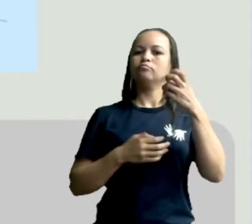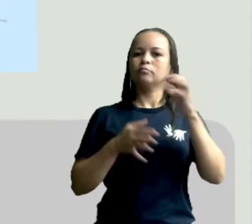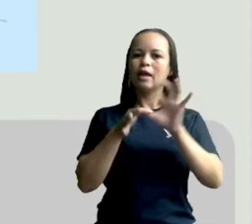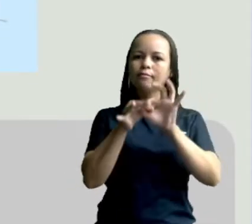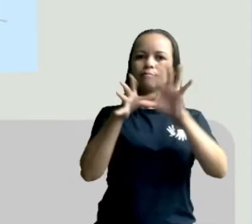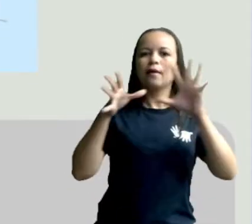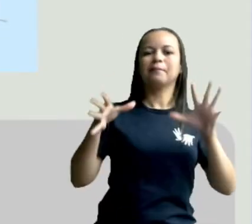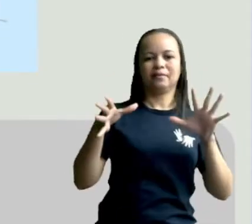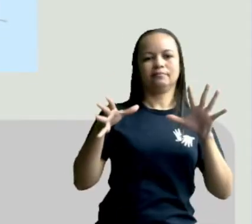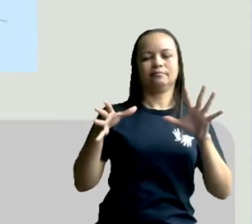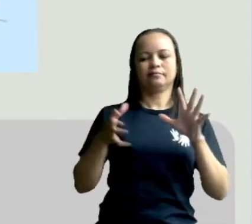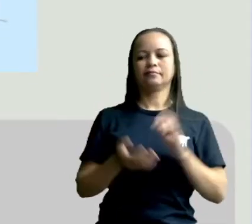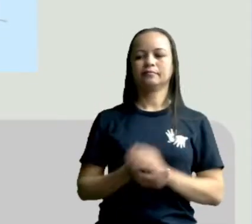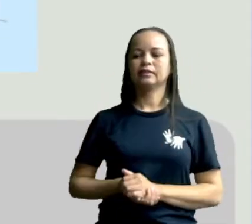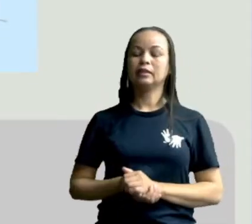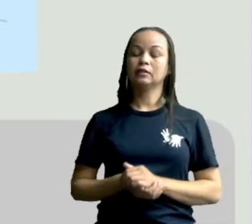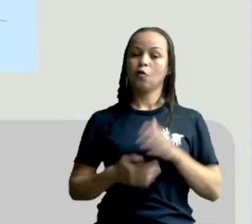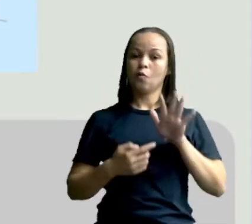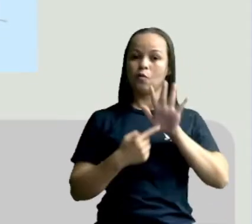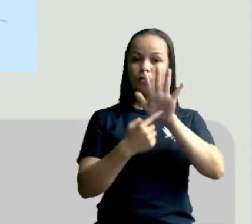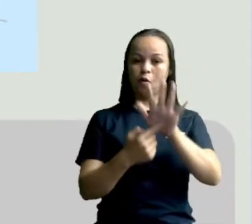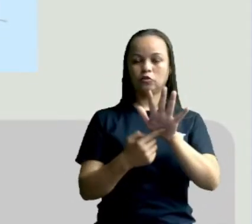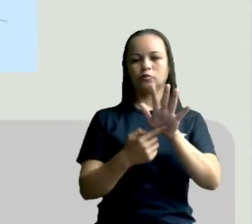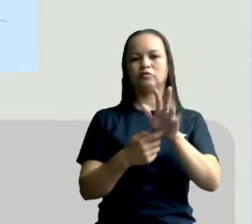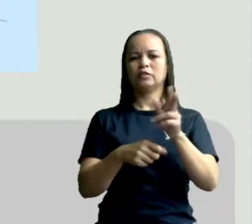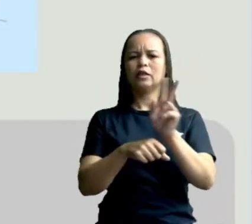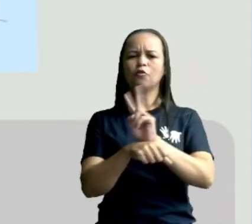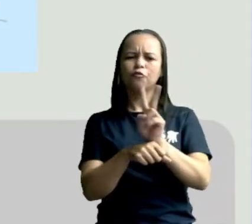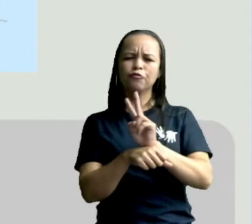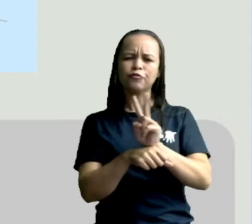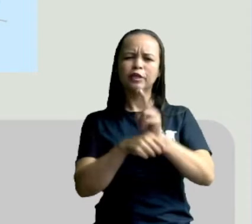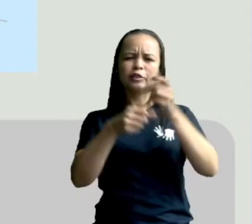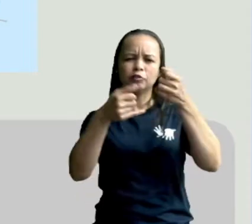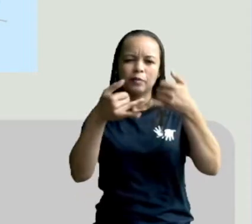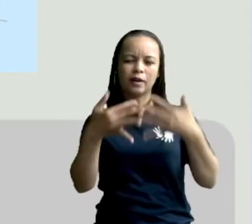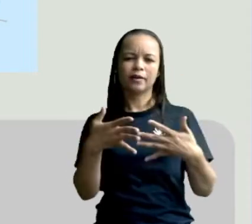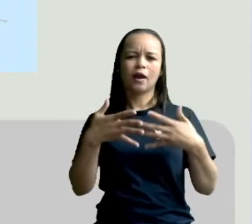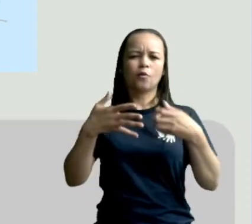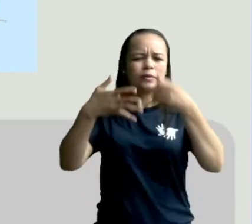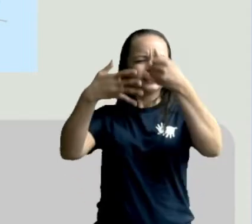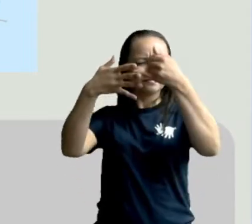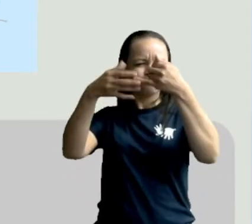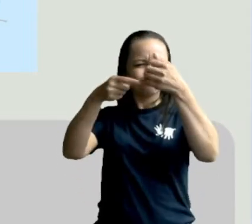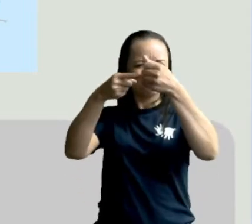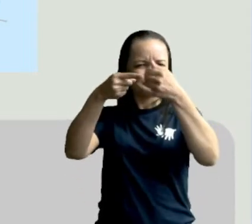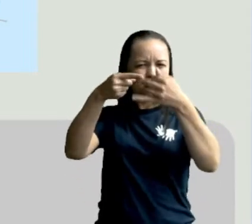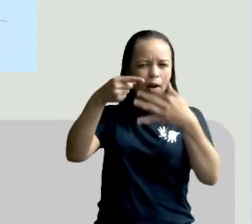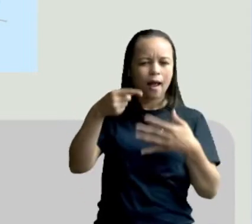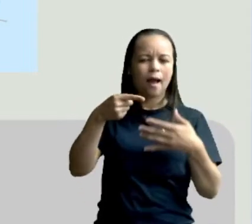vocês um videozinho bem legal que explica de uma maneira bem